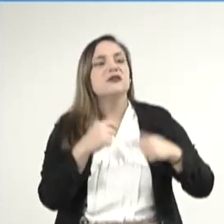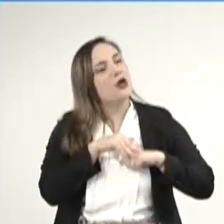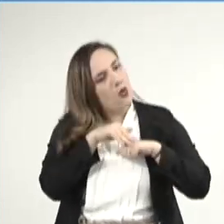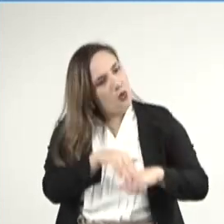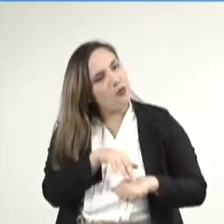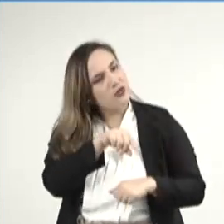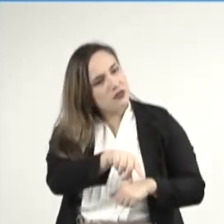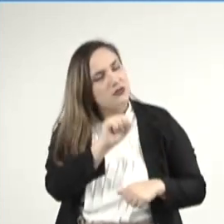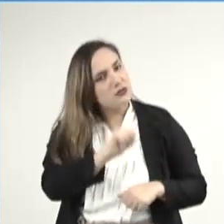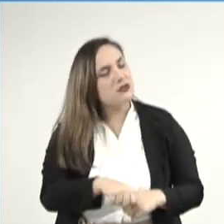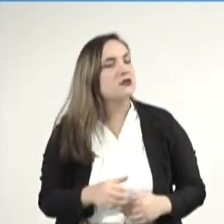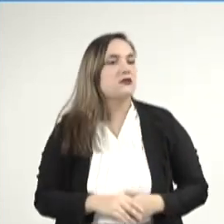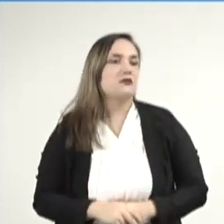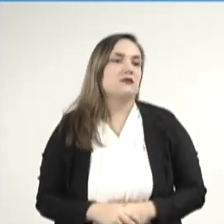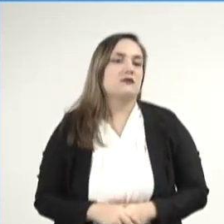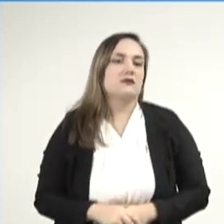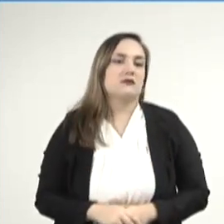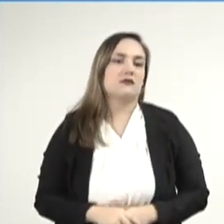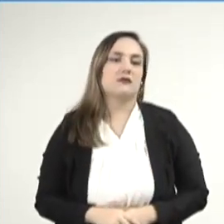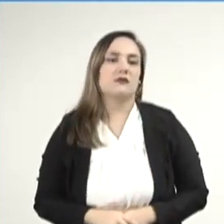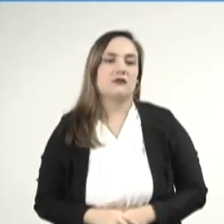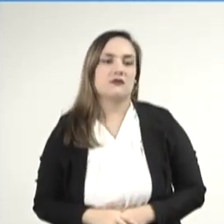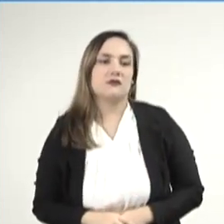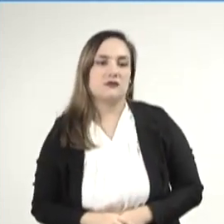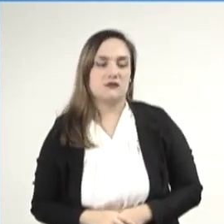responsabilizados criminalmente